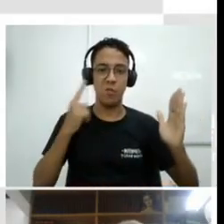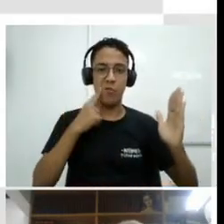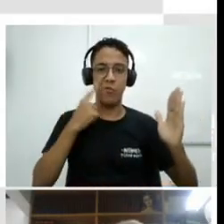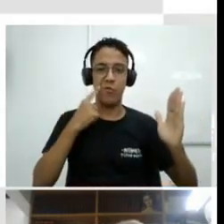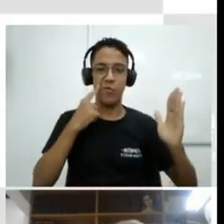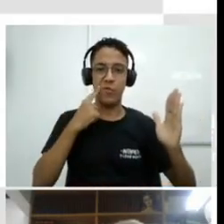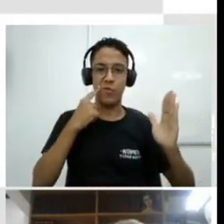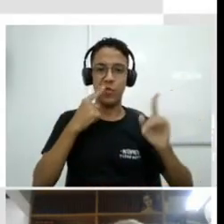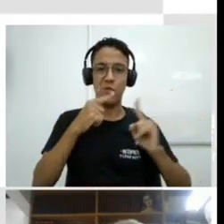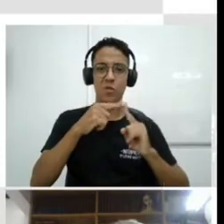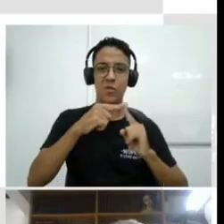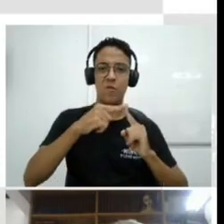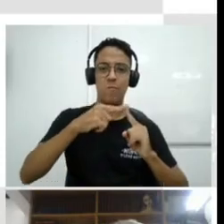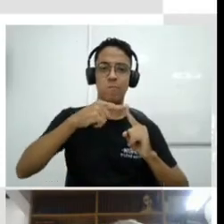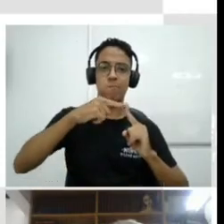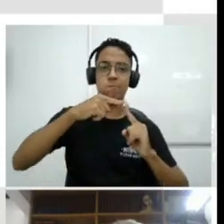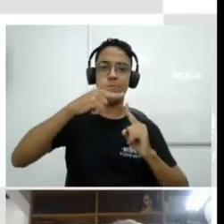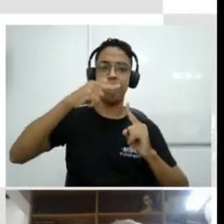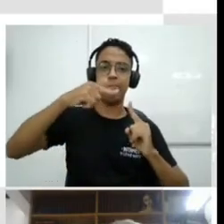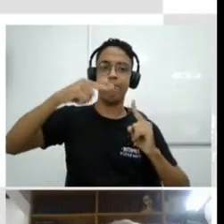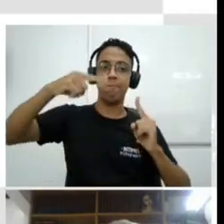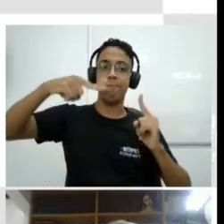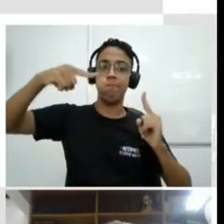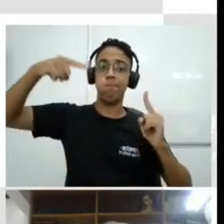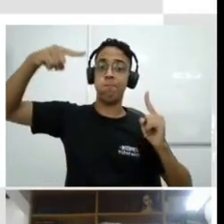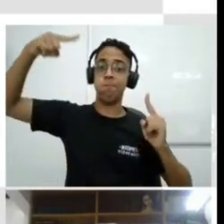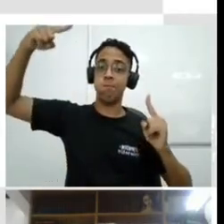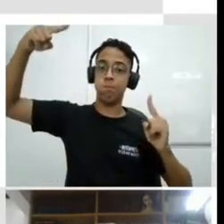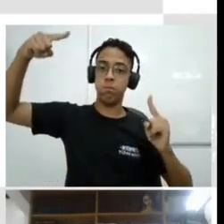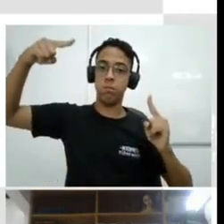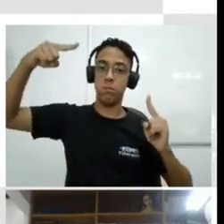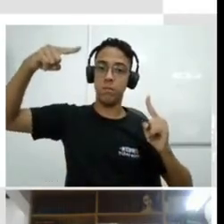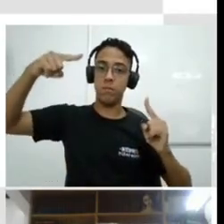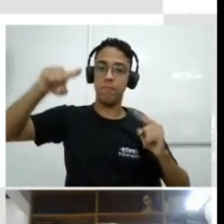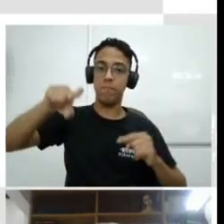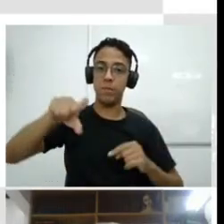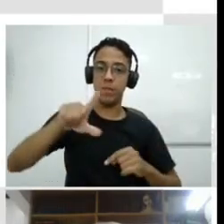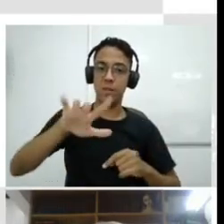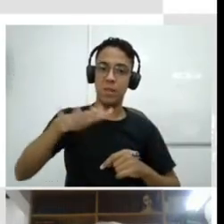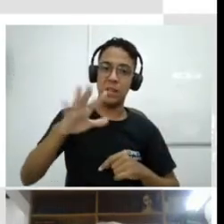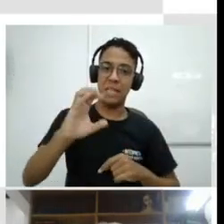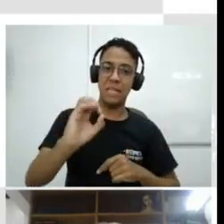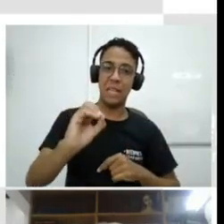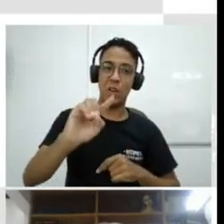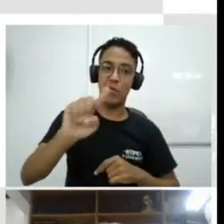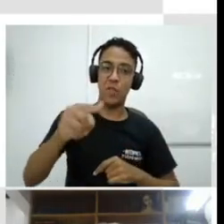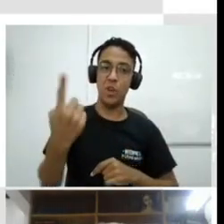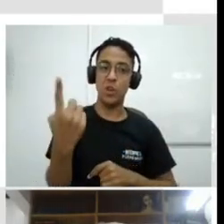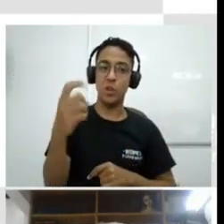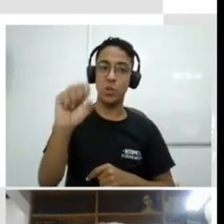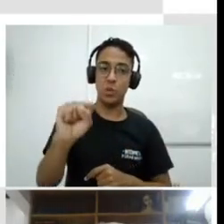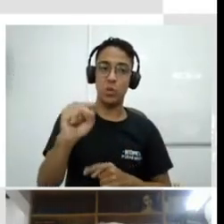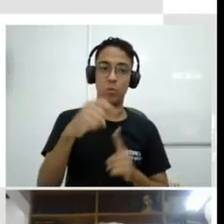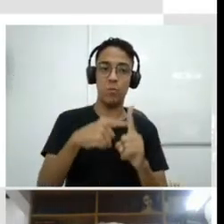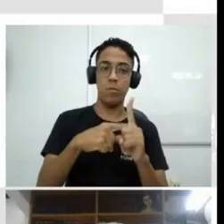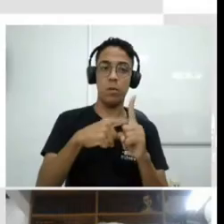período de 40 anos, de 1970 a 2010? Era um aquecimento de 0,18 graus Celsius por